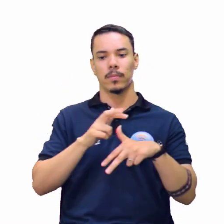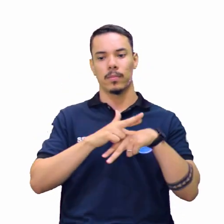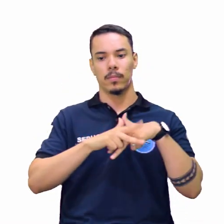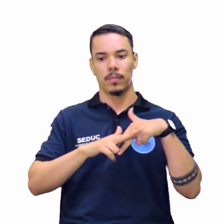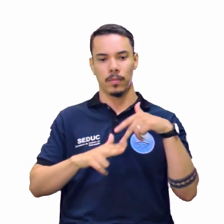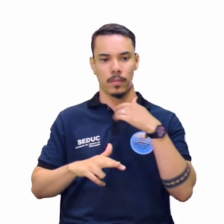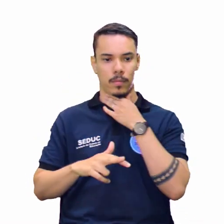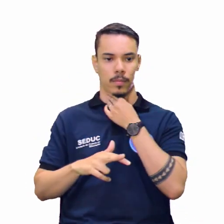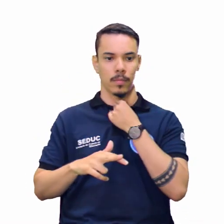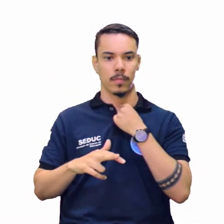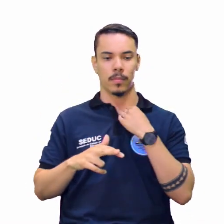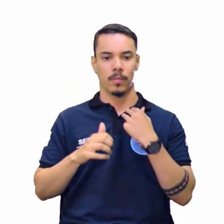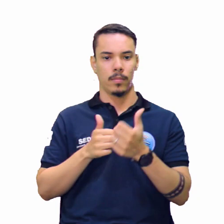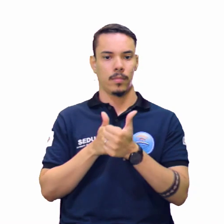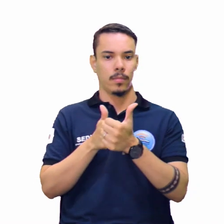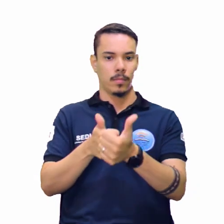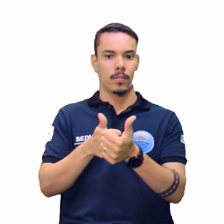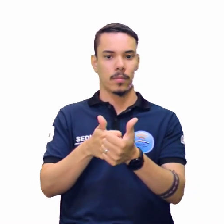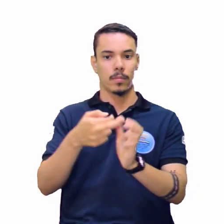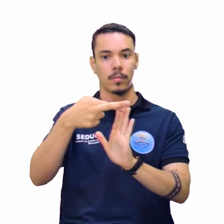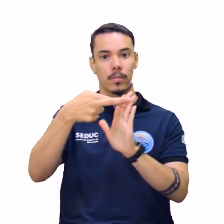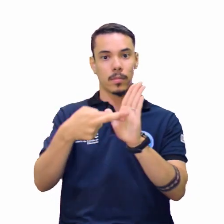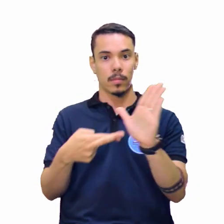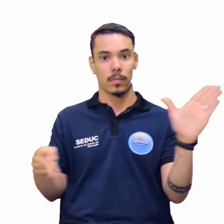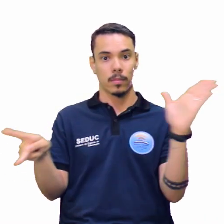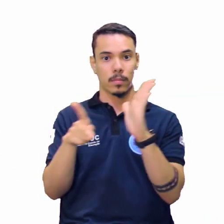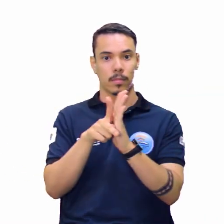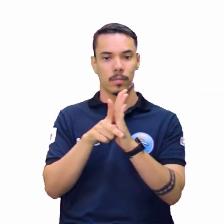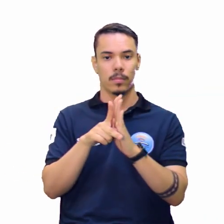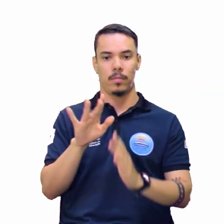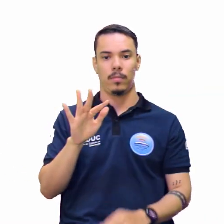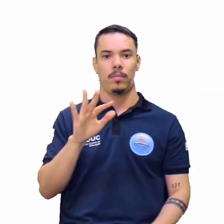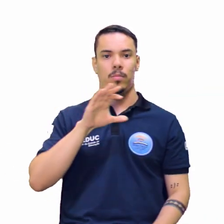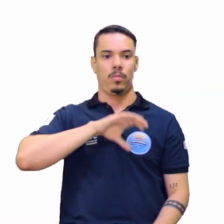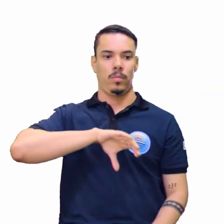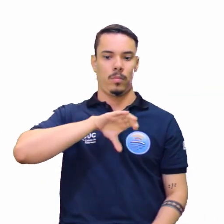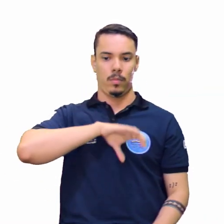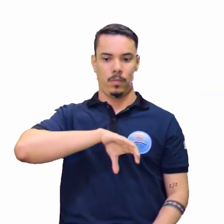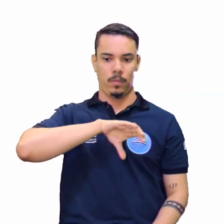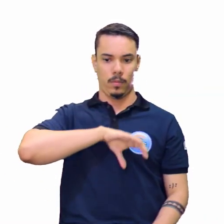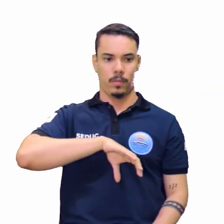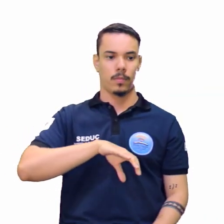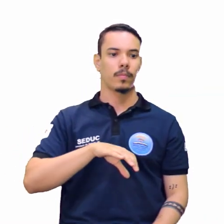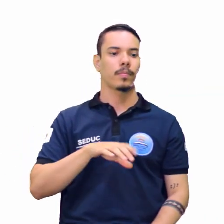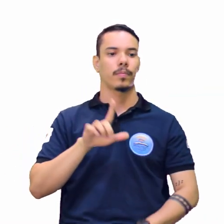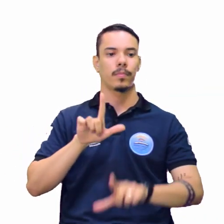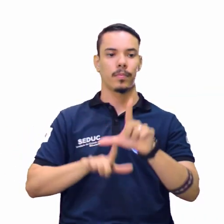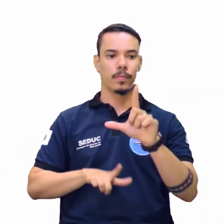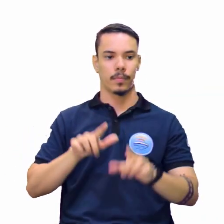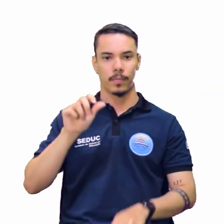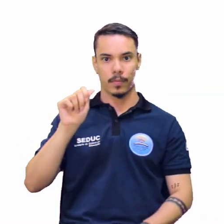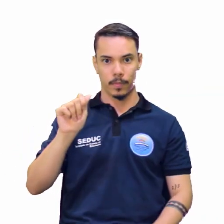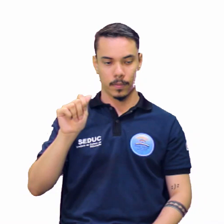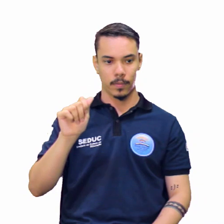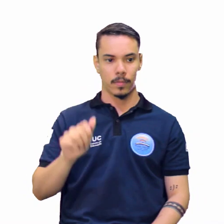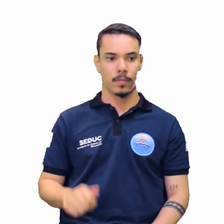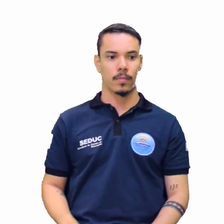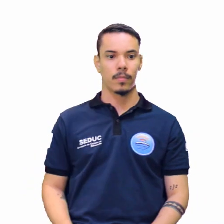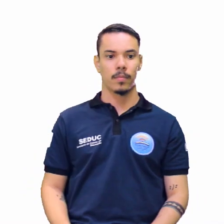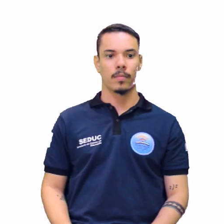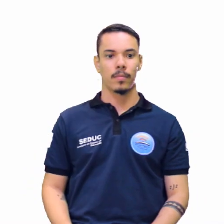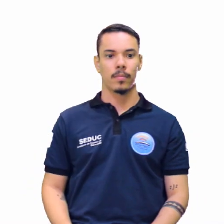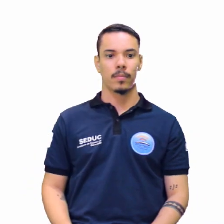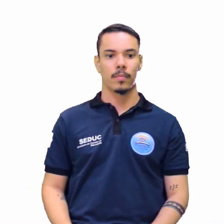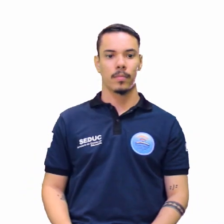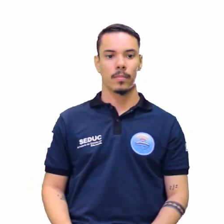gênero conforme a Norma português vamos lá para letra A que